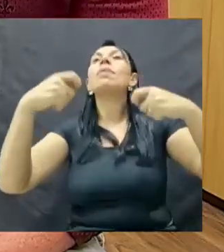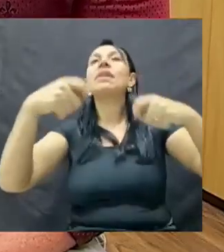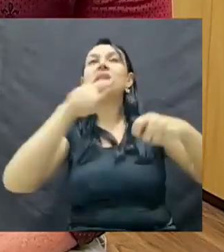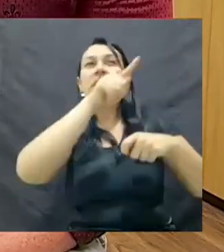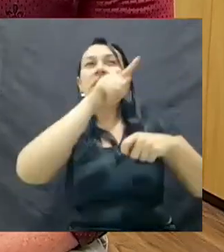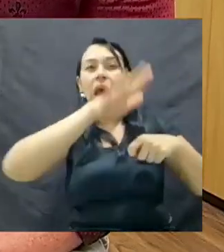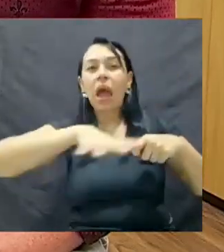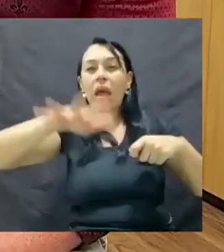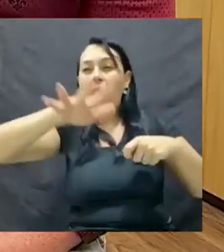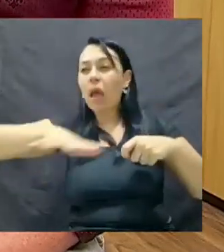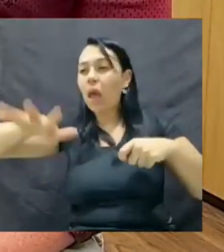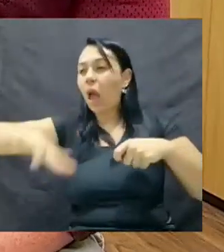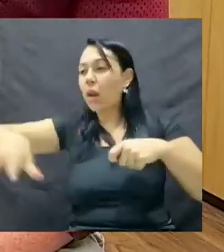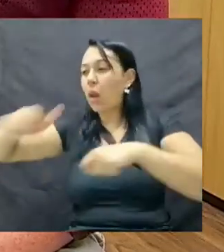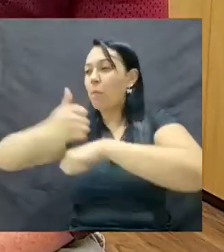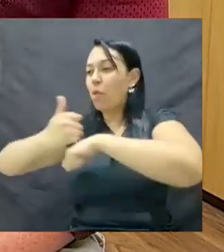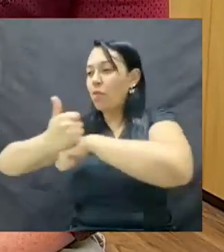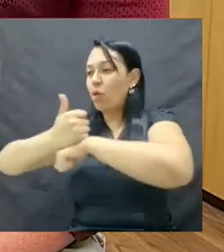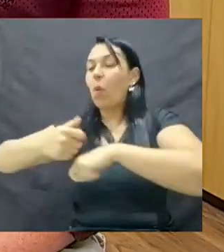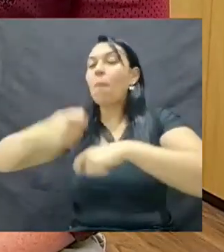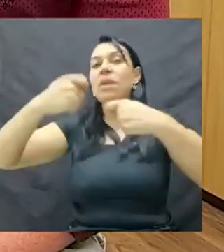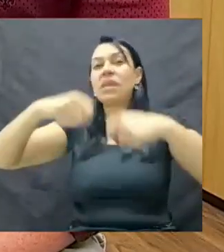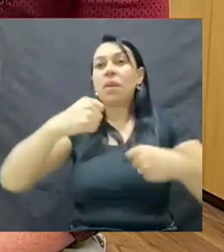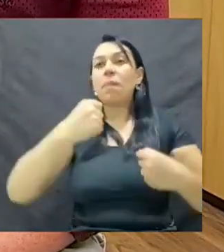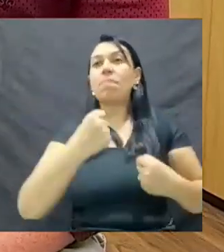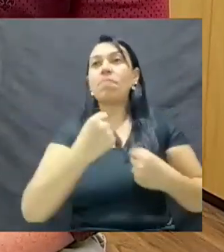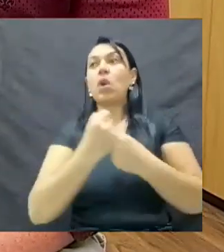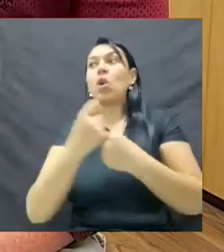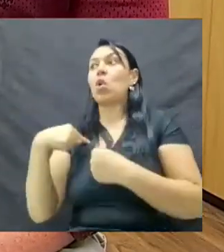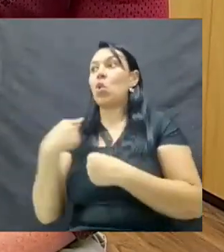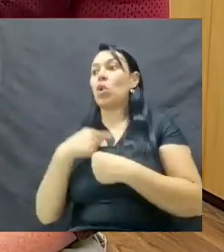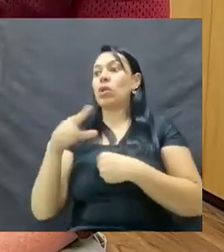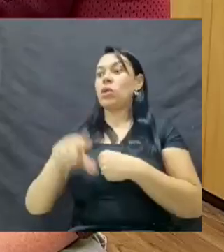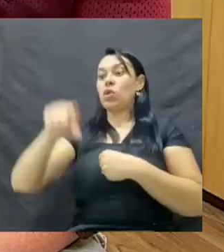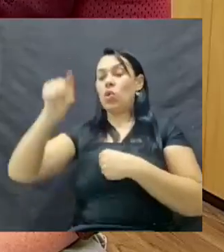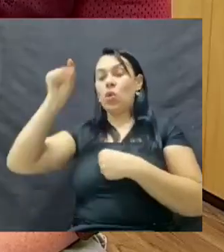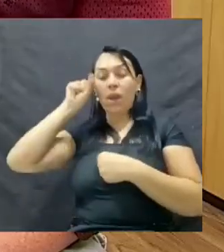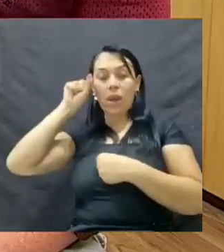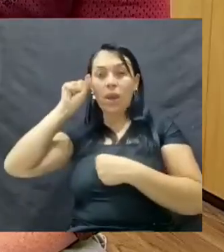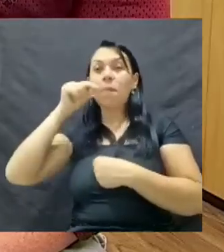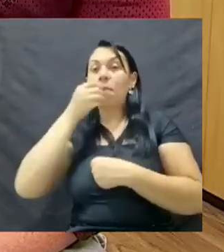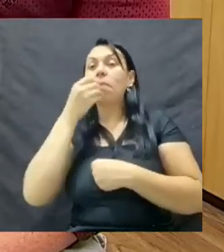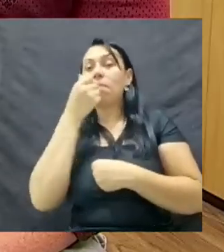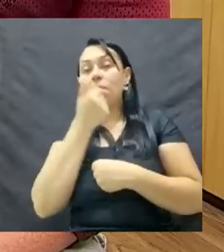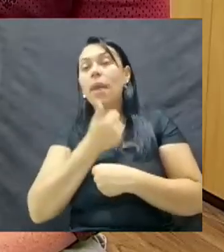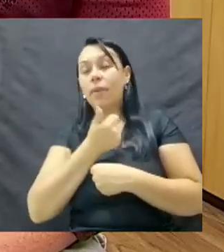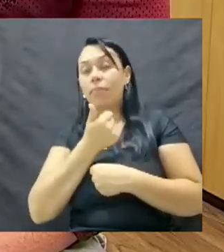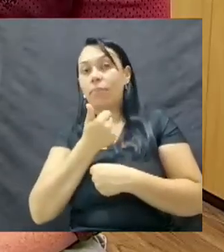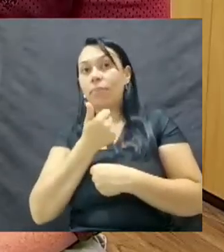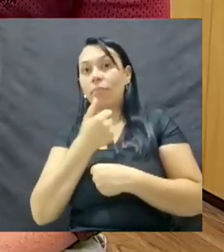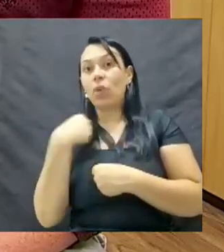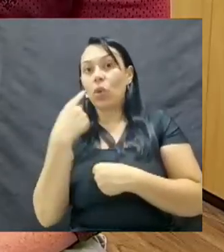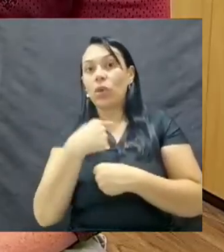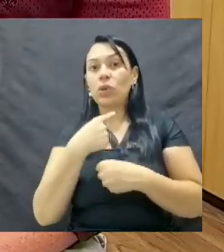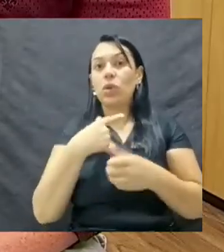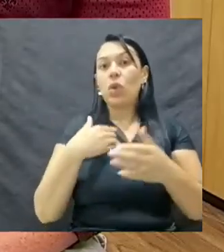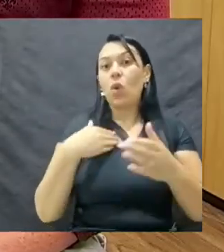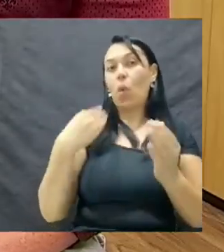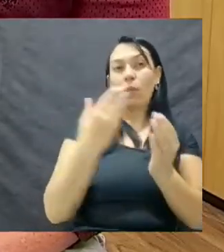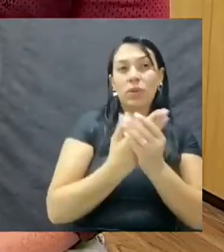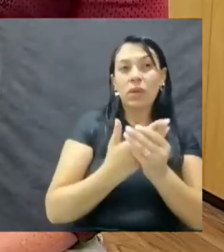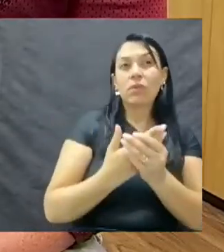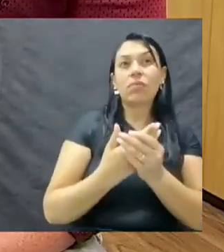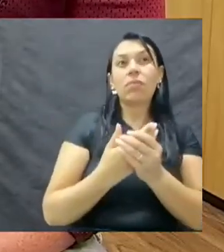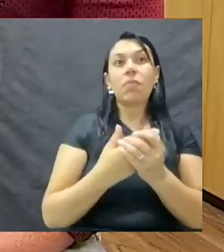que nos apoiam, para que a decisão, quando ela for tomada ou for encaminhada, ou um processo tivesse um encaminhamento, ele esteja